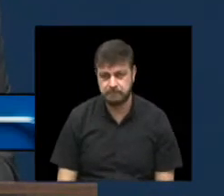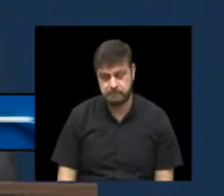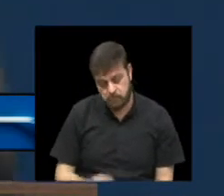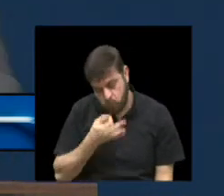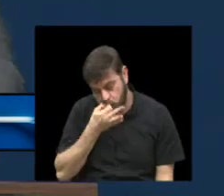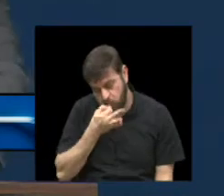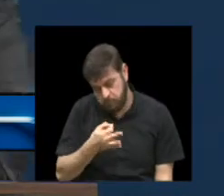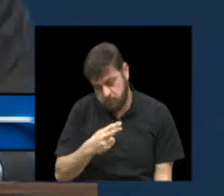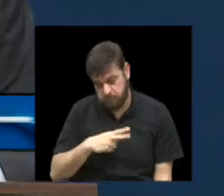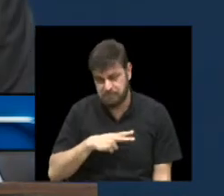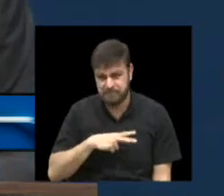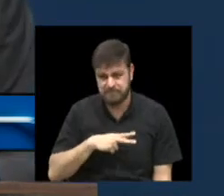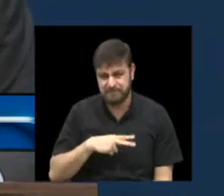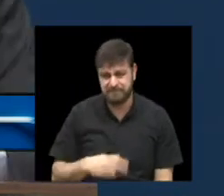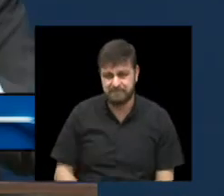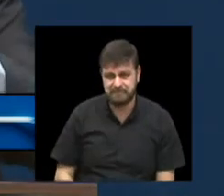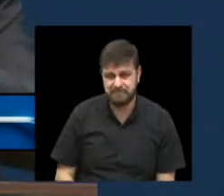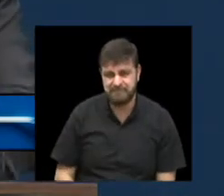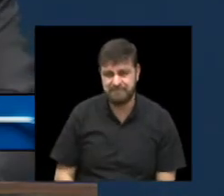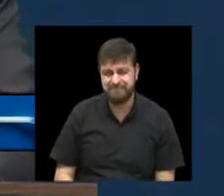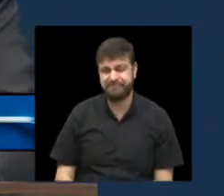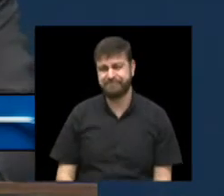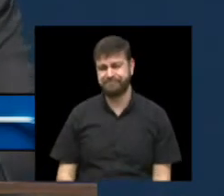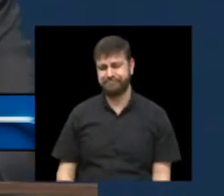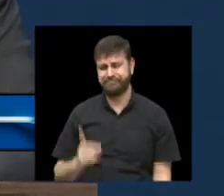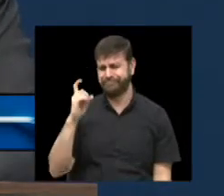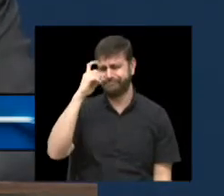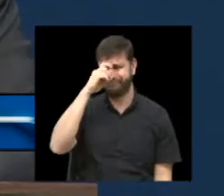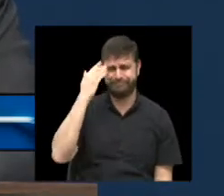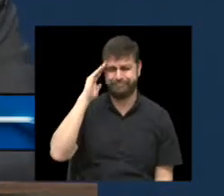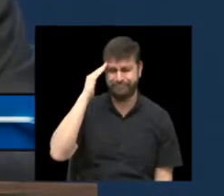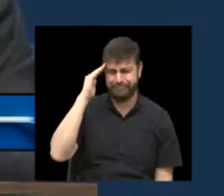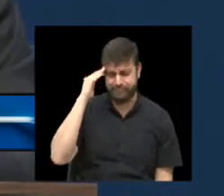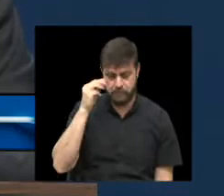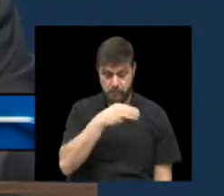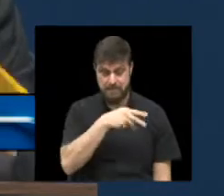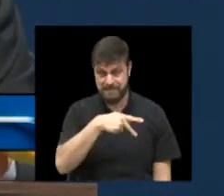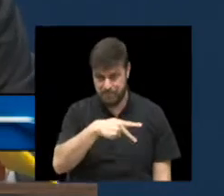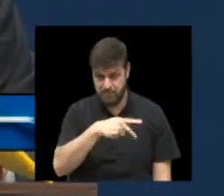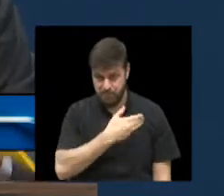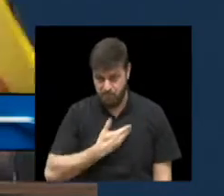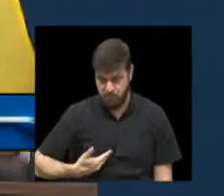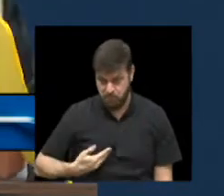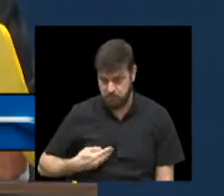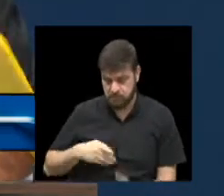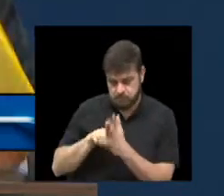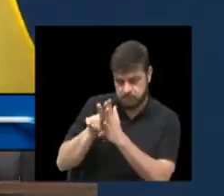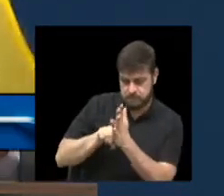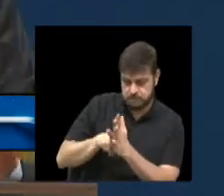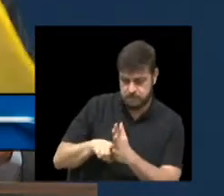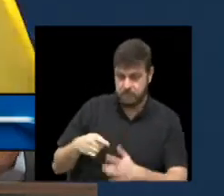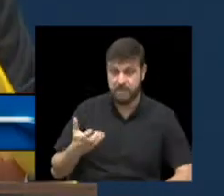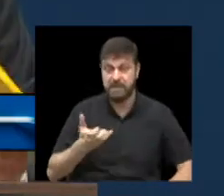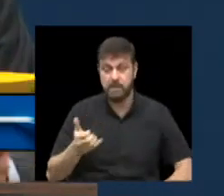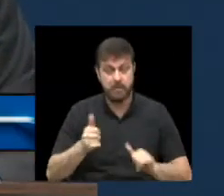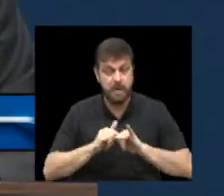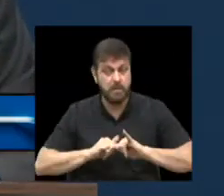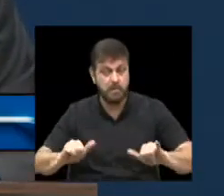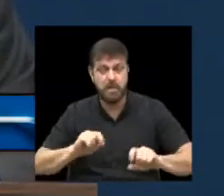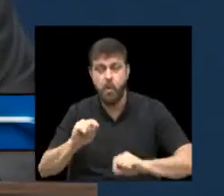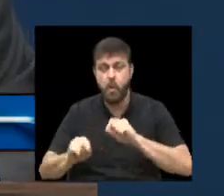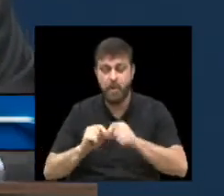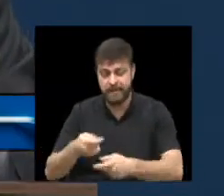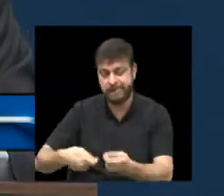opinião, é uma situação muito delicada, o Ministério Público apura essas questões, eu acho que é muito importante tornar público como as prioridades